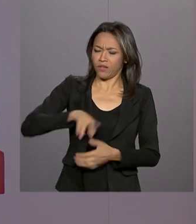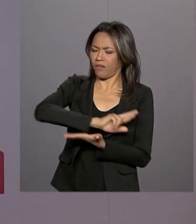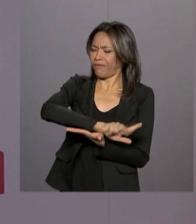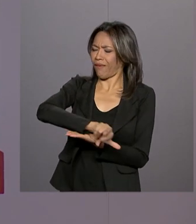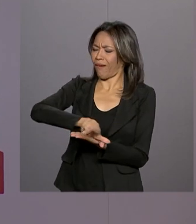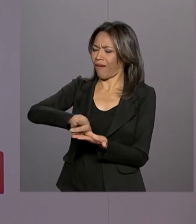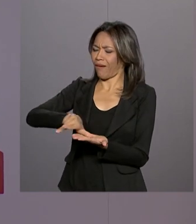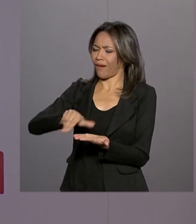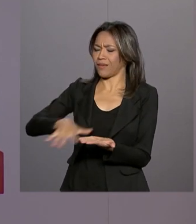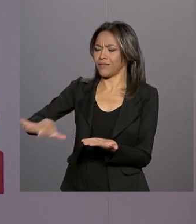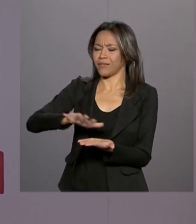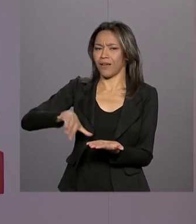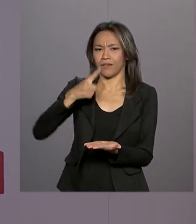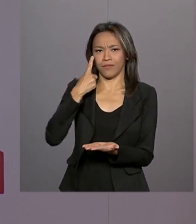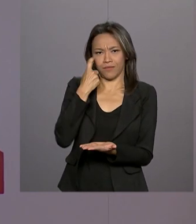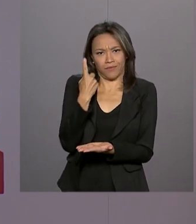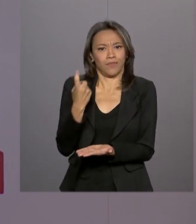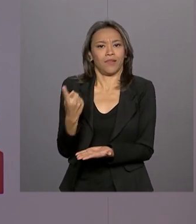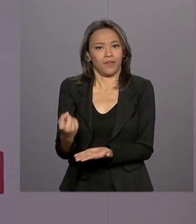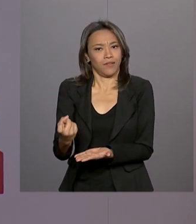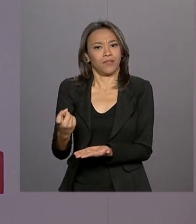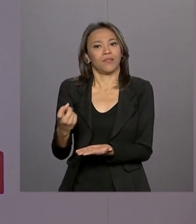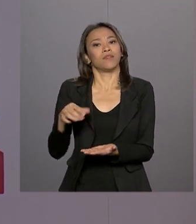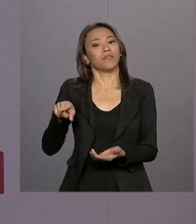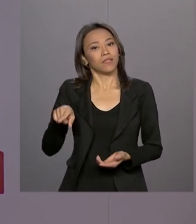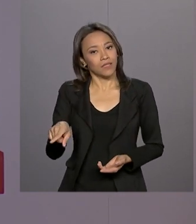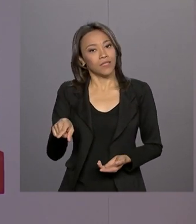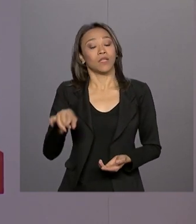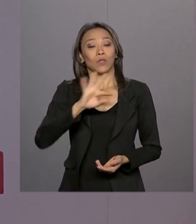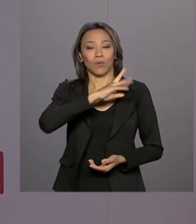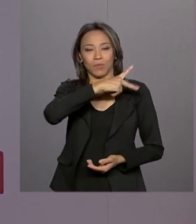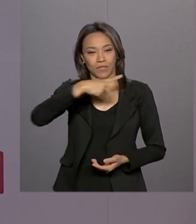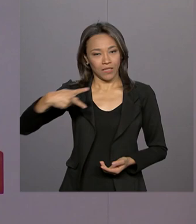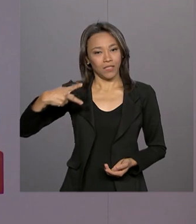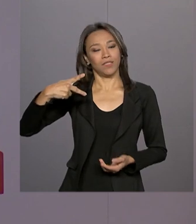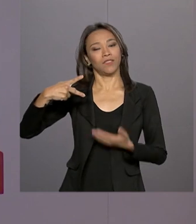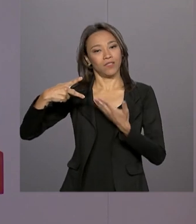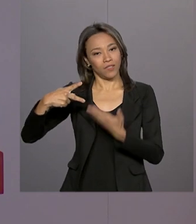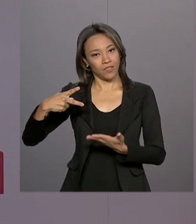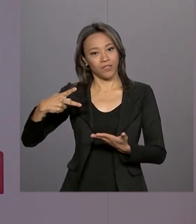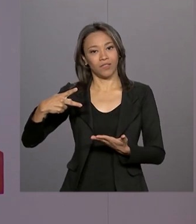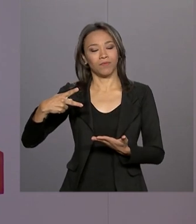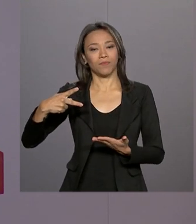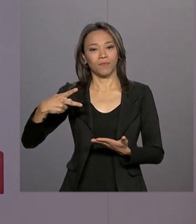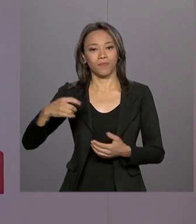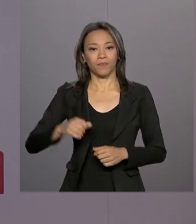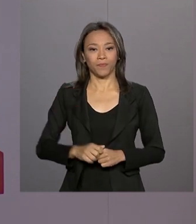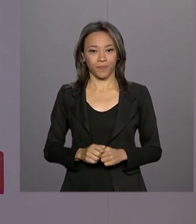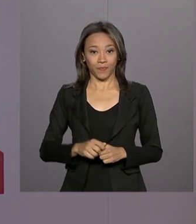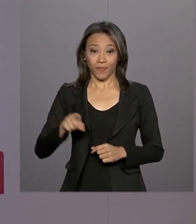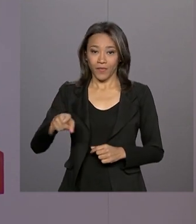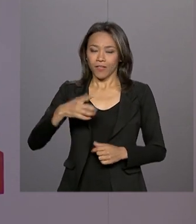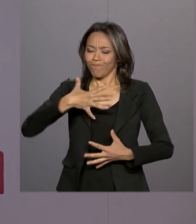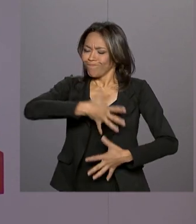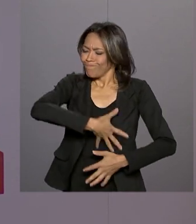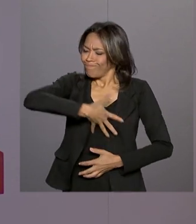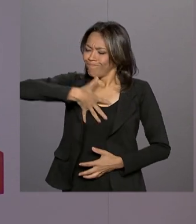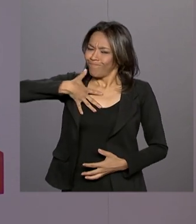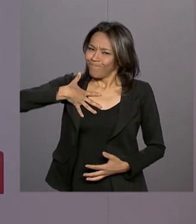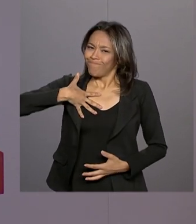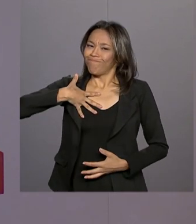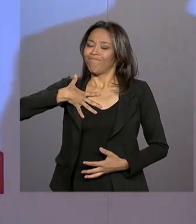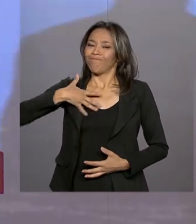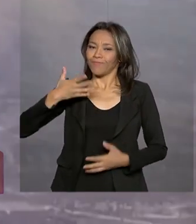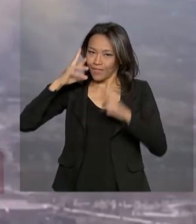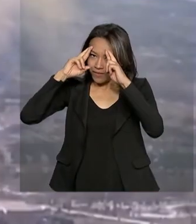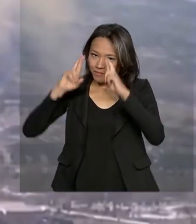interesse mútuo, peço que aceite, senhor presidente, os votos de minha mais alta estima e